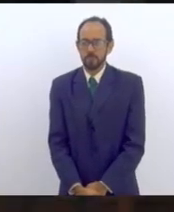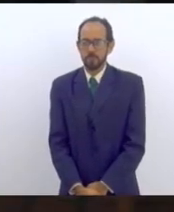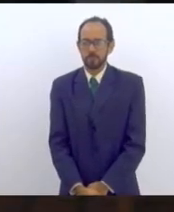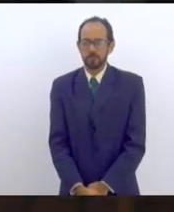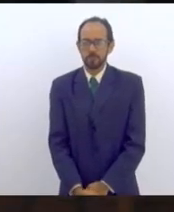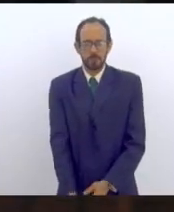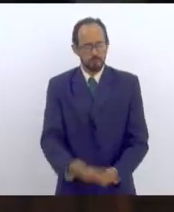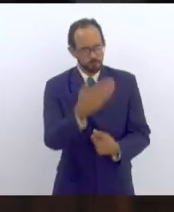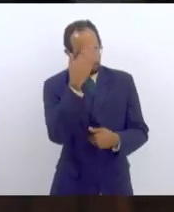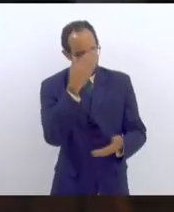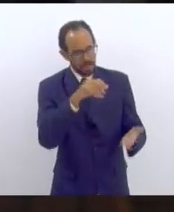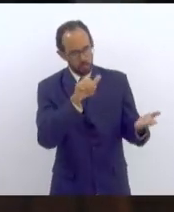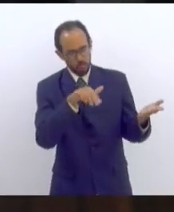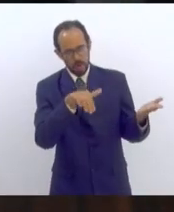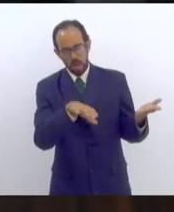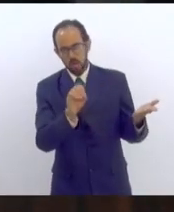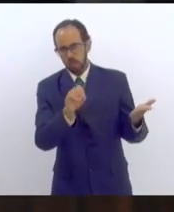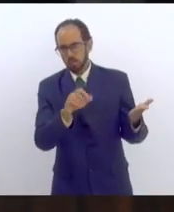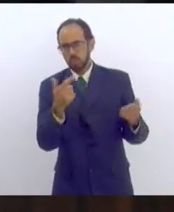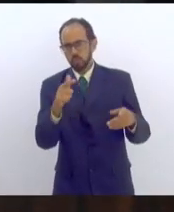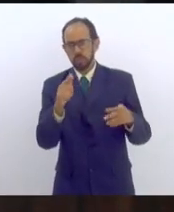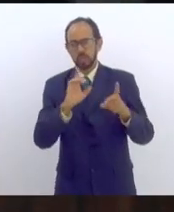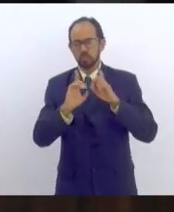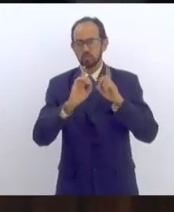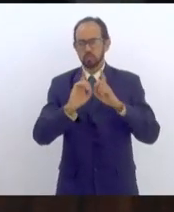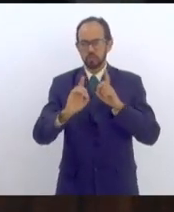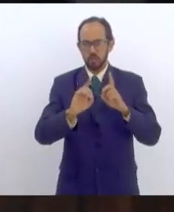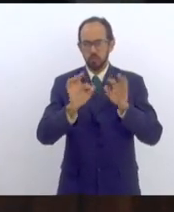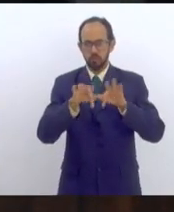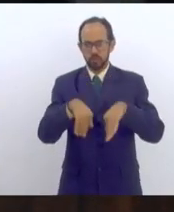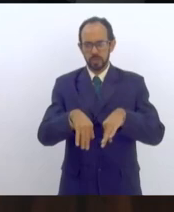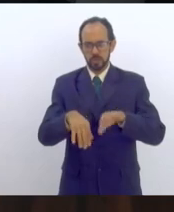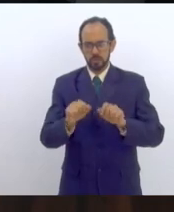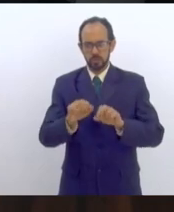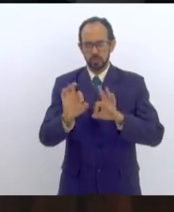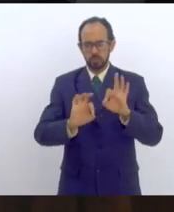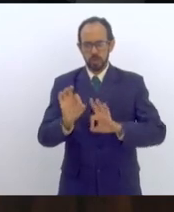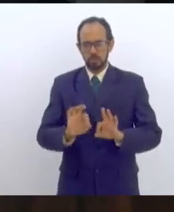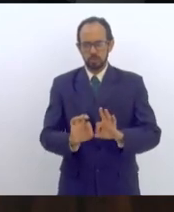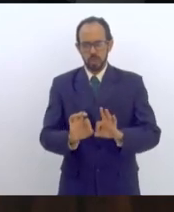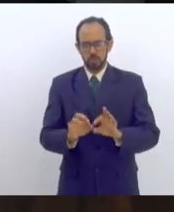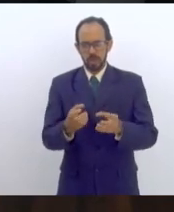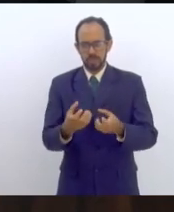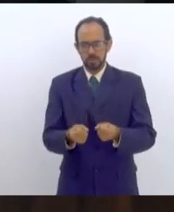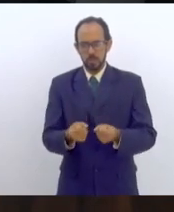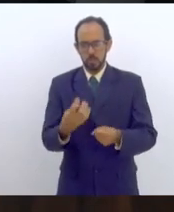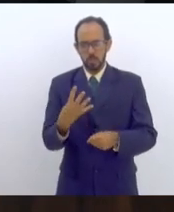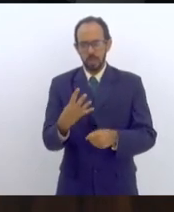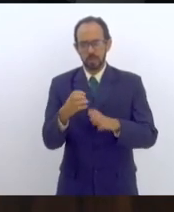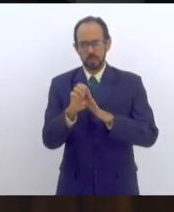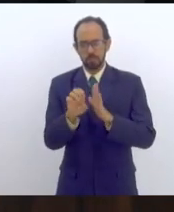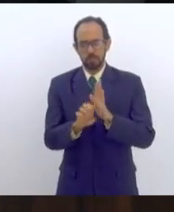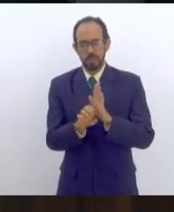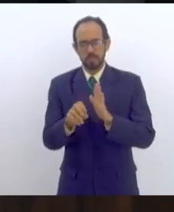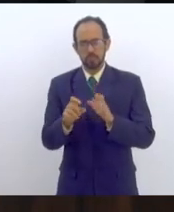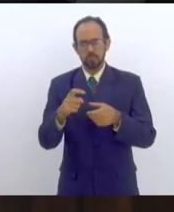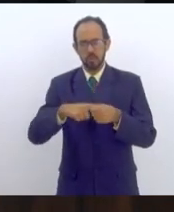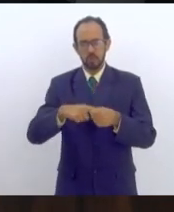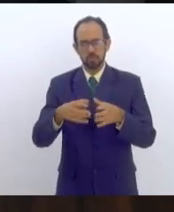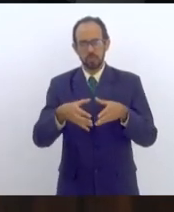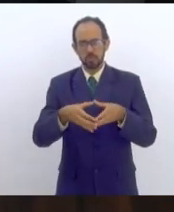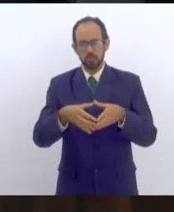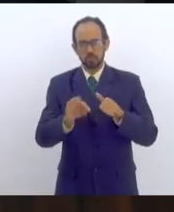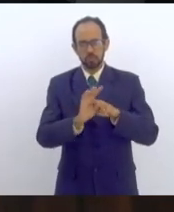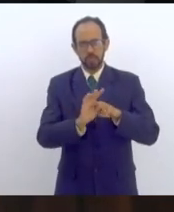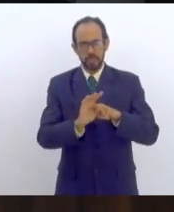Obrigado, deputado Alan. Não havendo mais quem queira discutir, encerrada a discussão, o projeto recebeu 4 emendas e volta para as comissões técnicas.